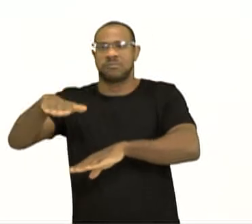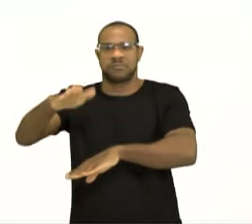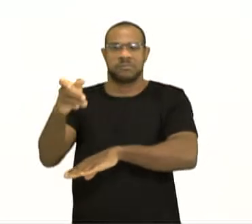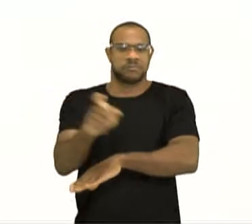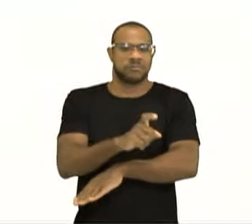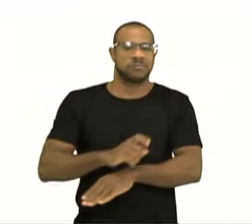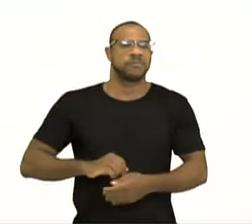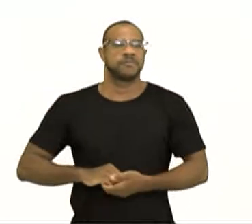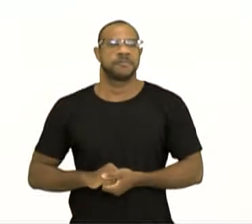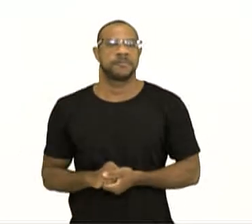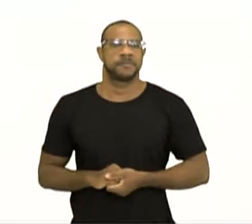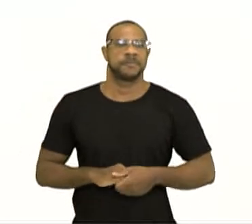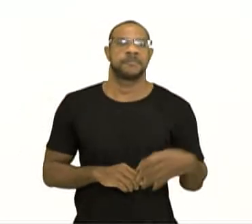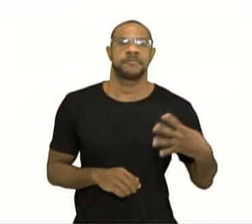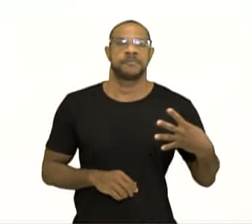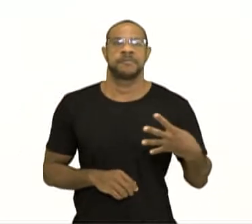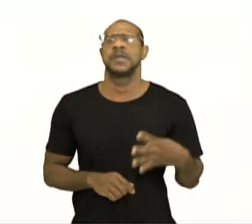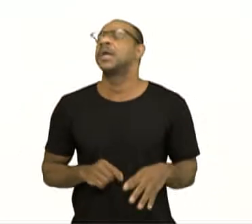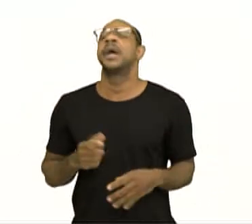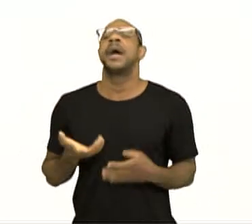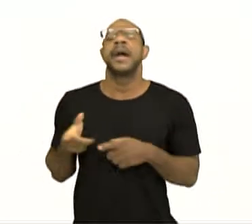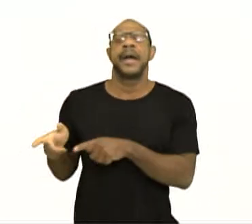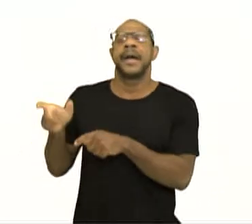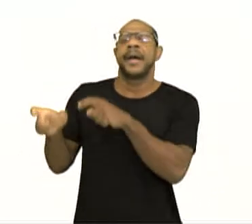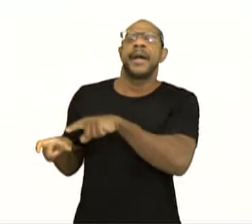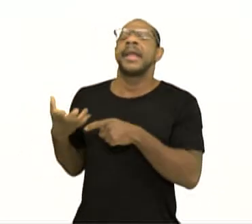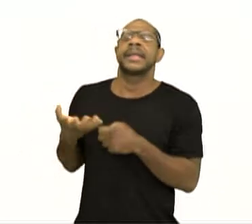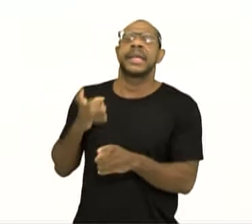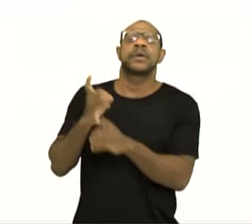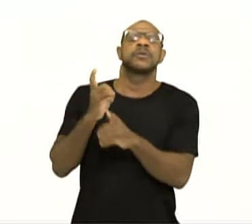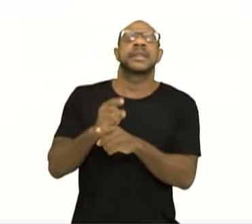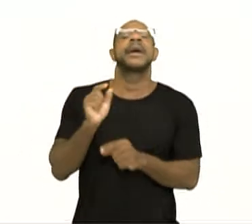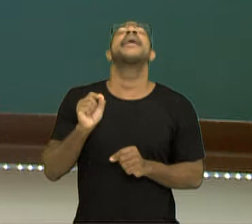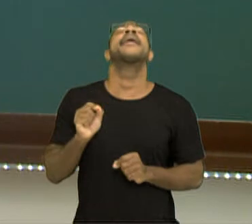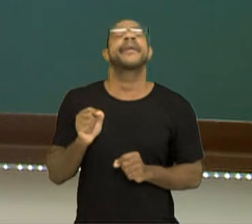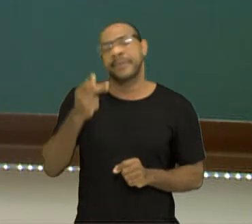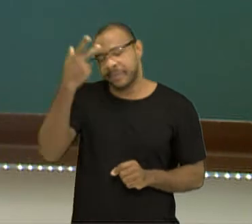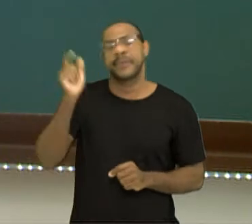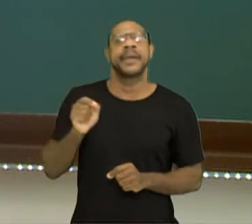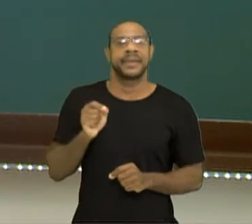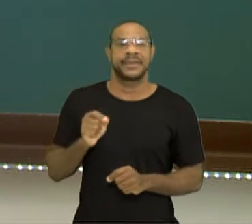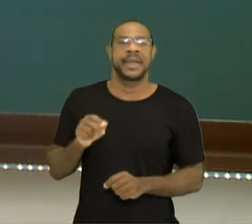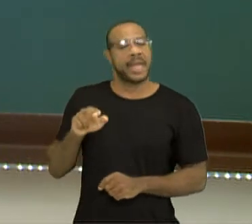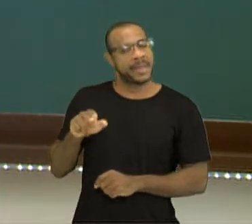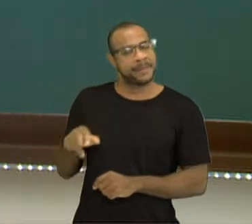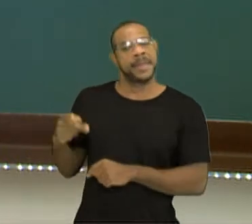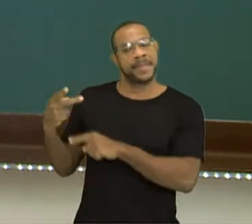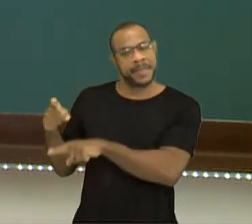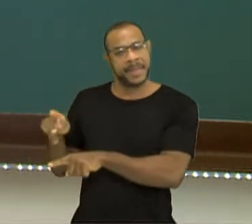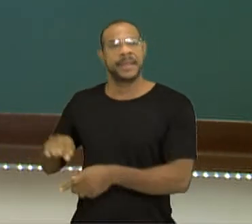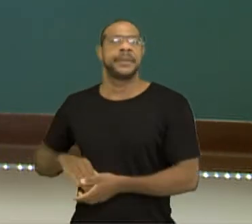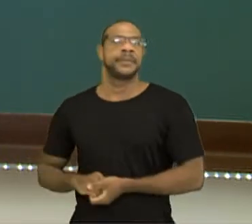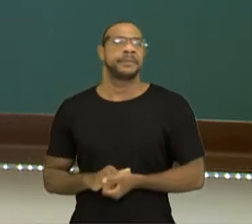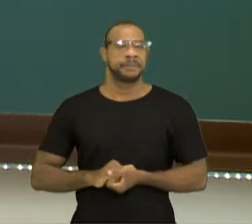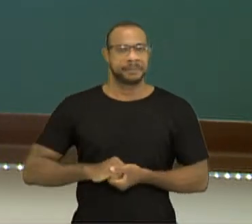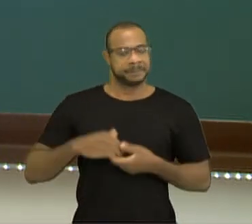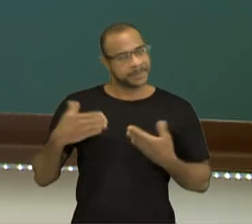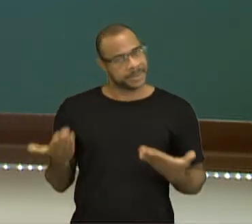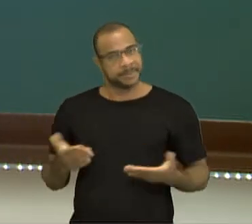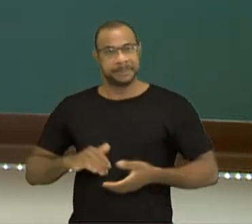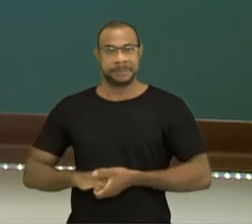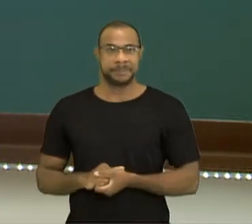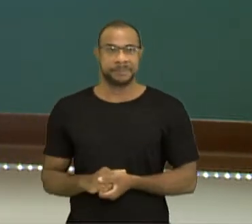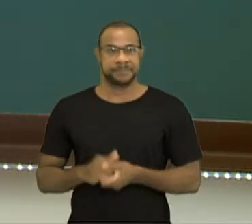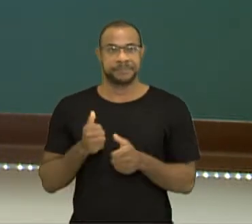wanna find? Quem que ela quer encontrar? Her sister, Elsa. Ok? Beleza. Bora seguir.